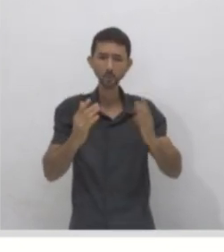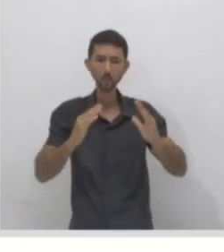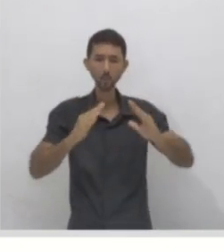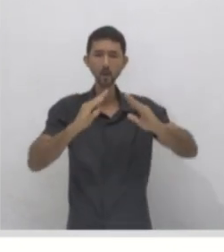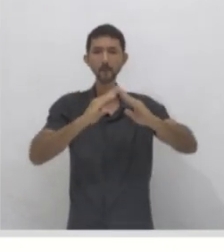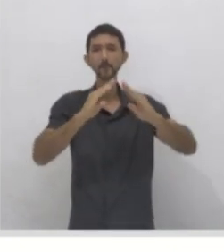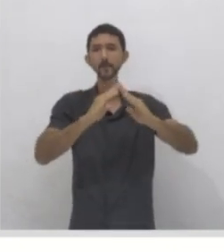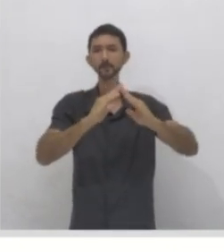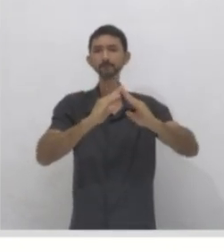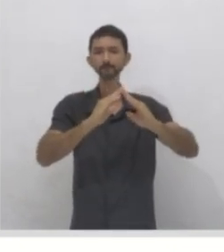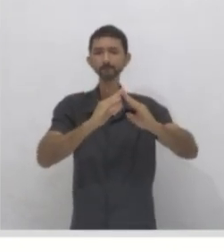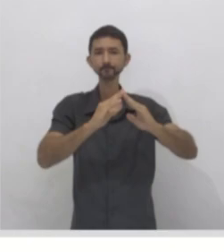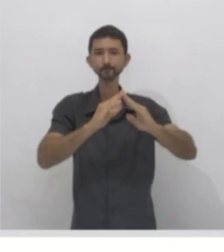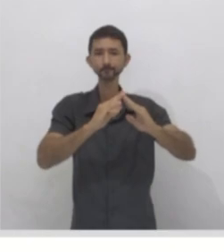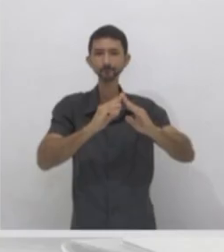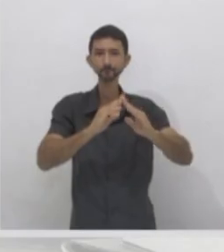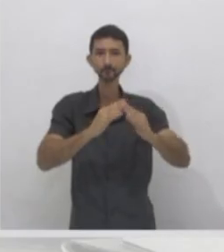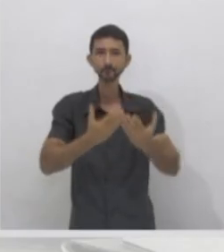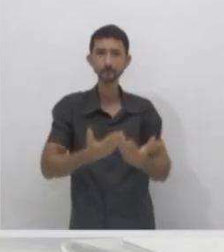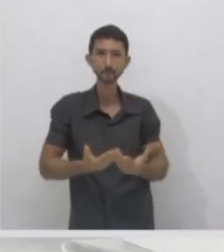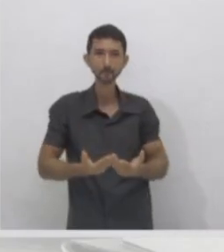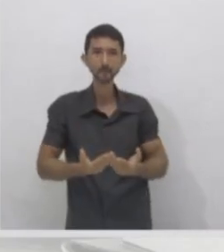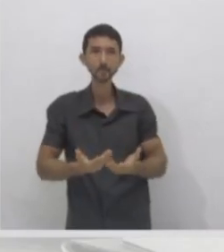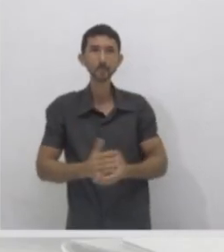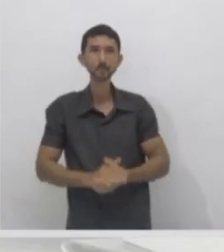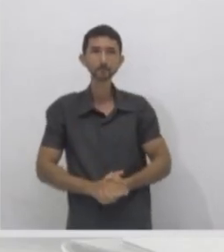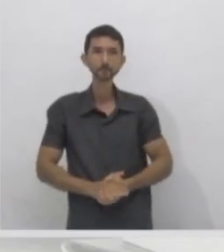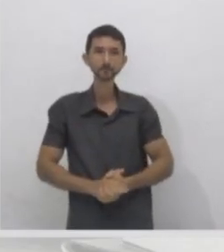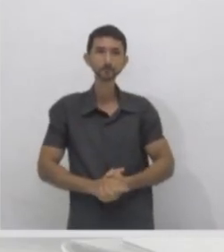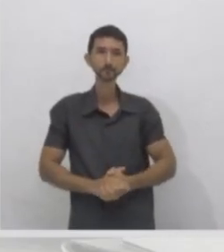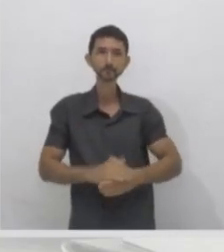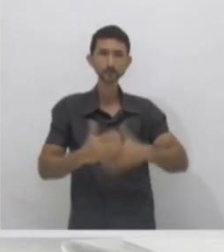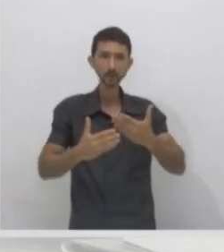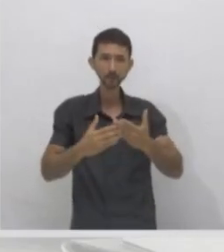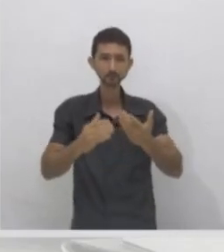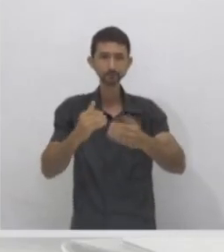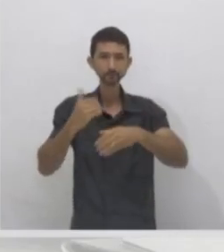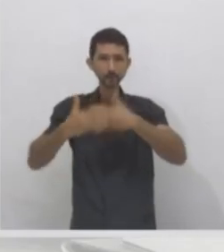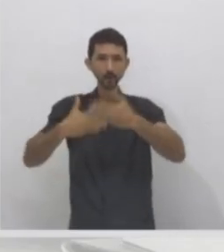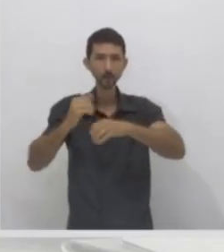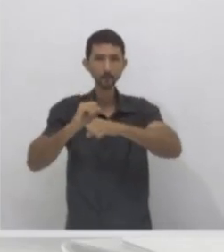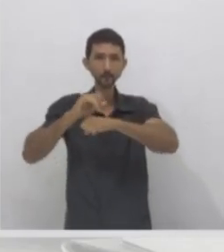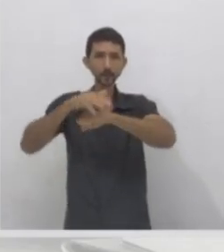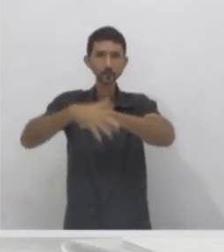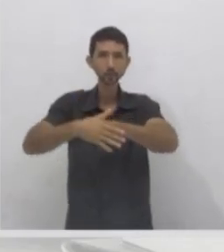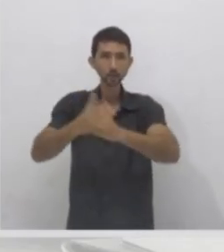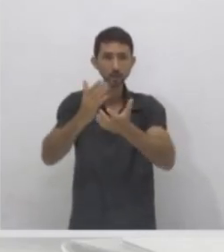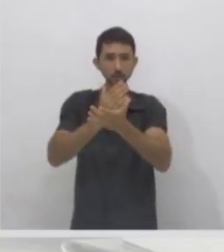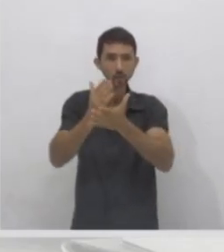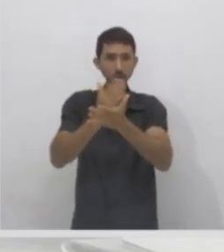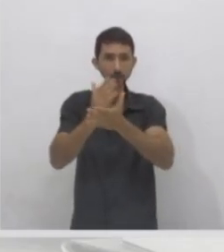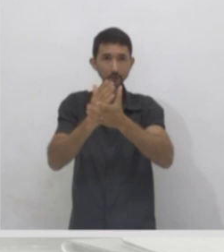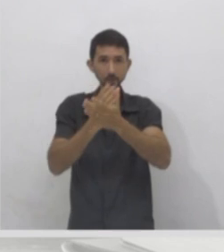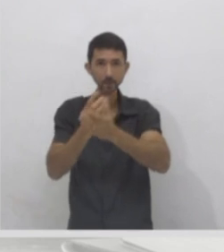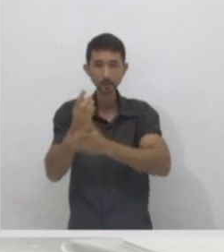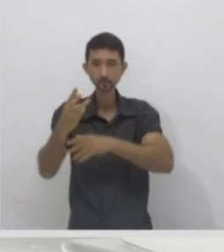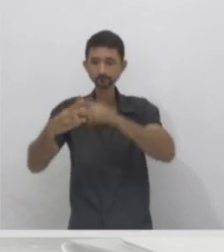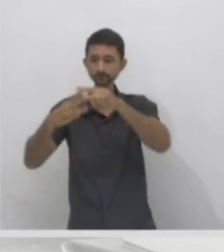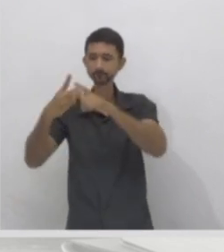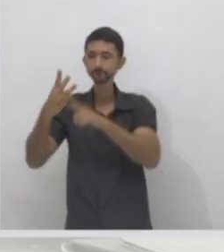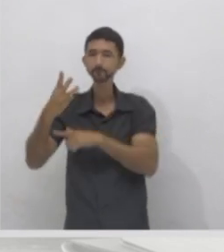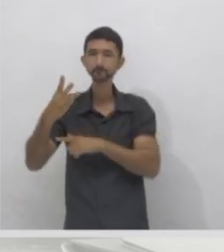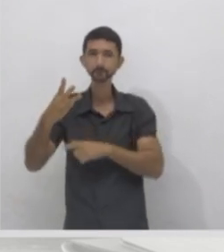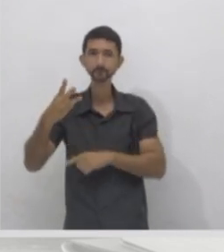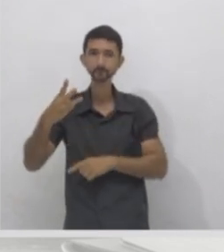abrigo, né? Uma defesa. Bem, a pré-história, galera, está dividida em outros 3 grandes períodos,